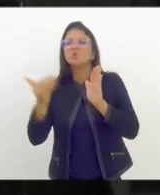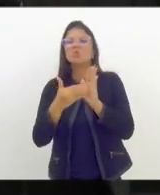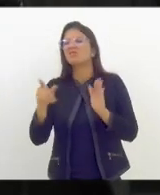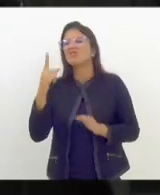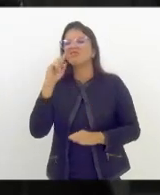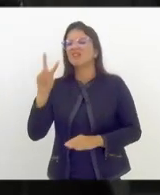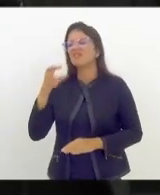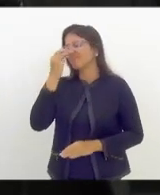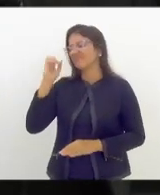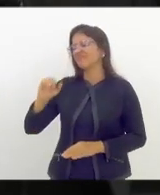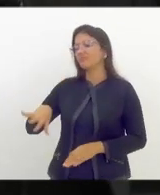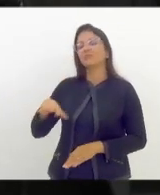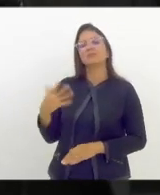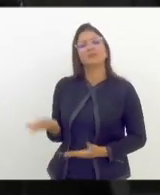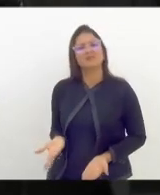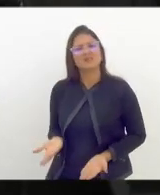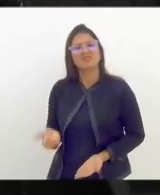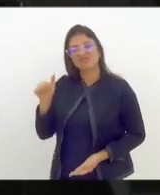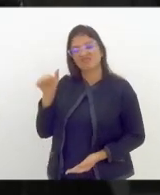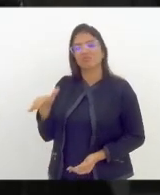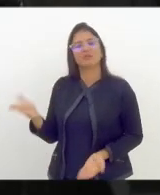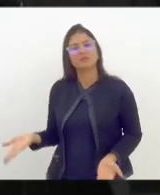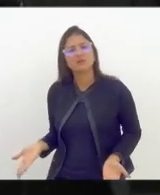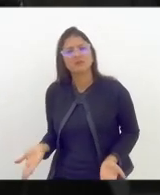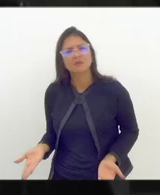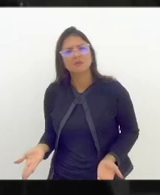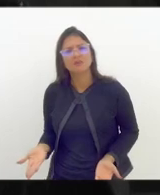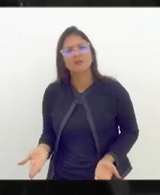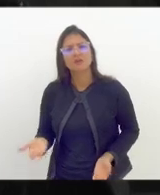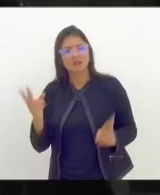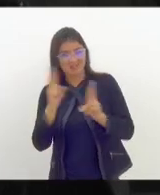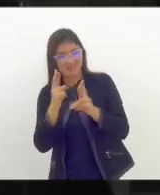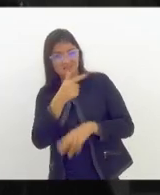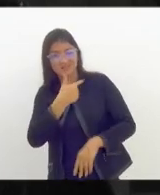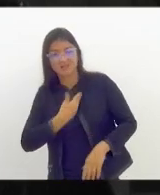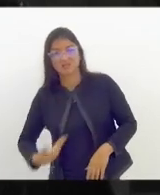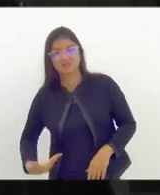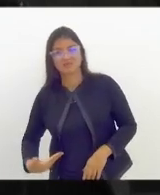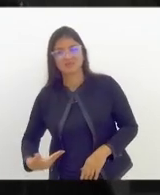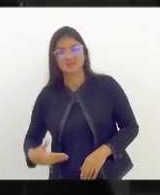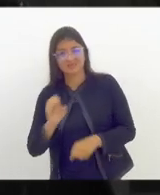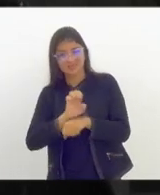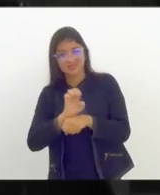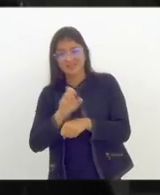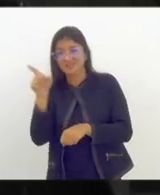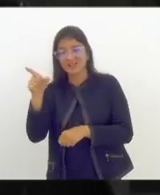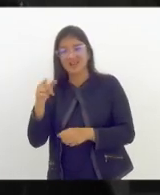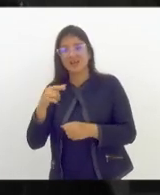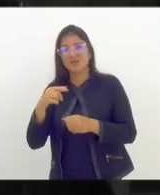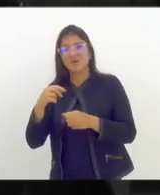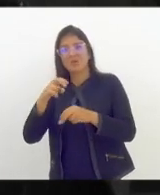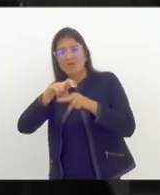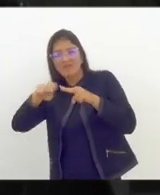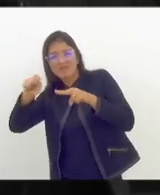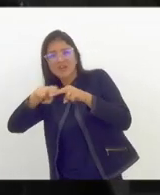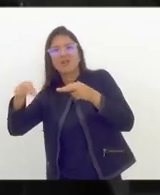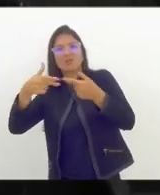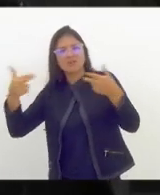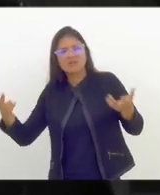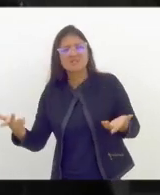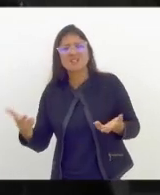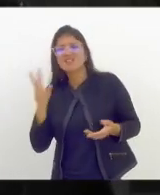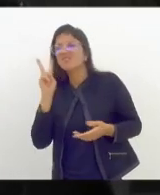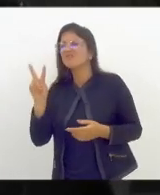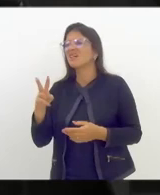no próximo dia 10 de outubro. A relação do governo do Estado com o modal ferroviário é terrível, nenhum acompanhamento, a Getransp